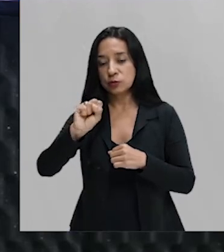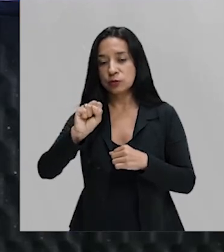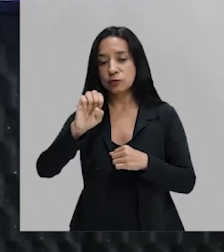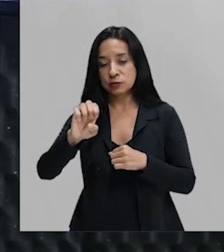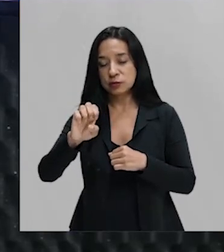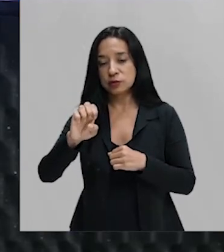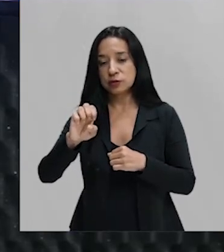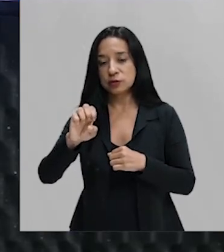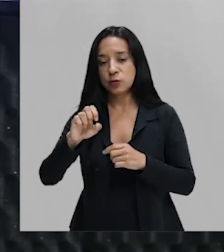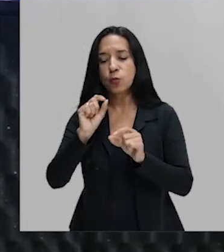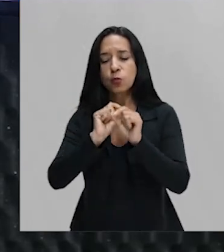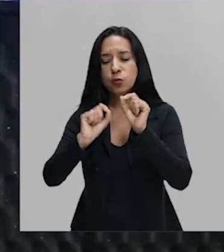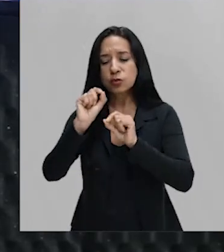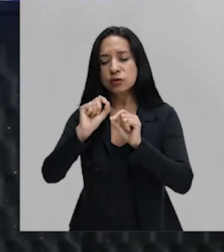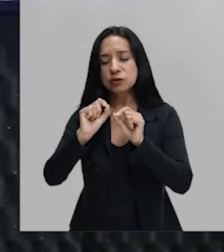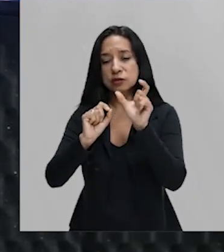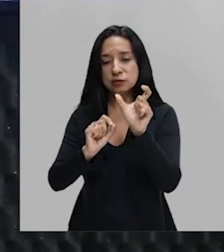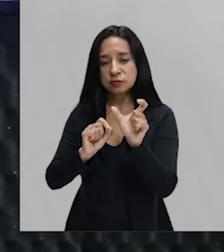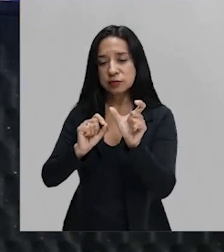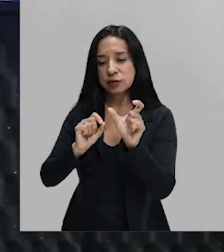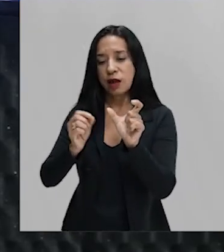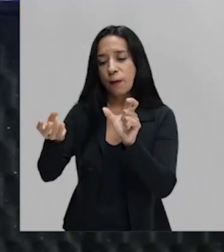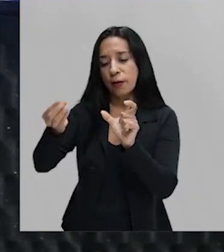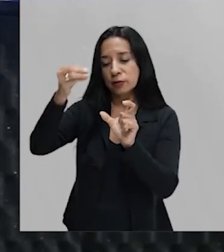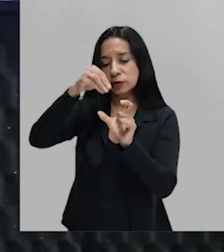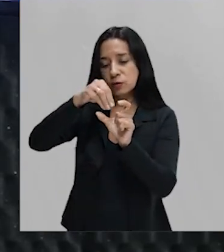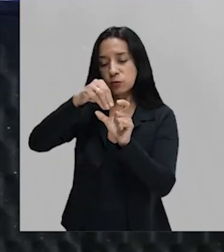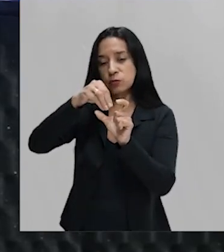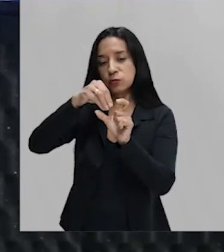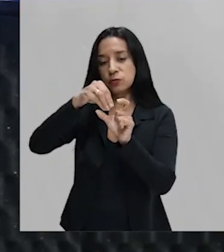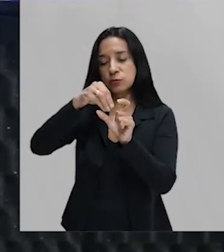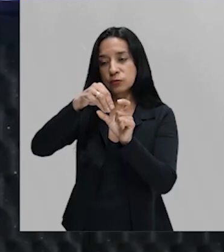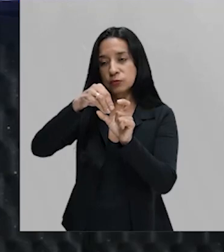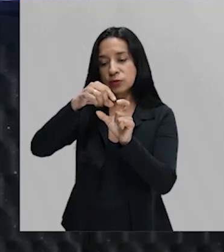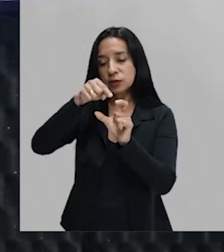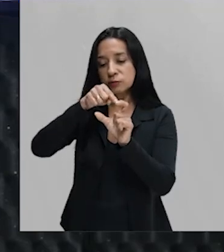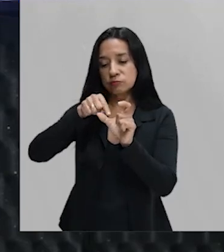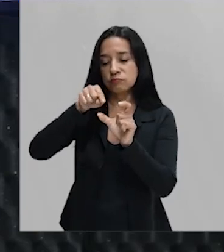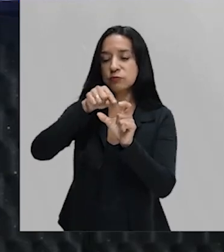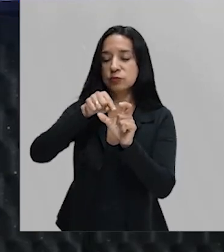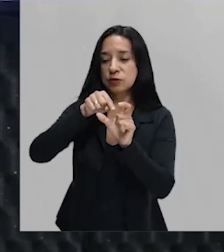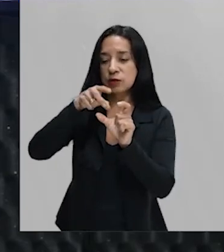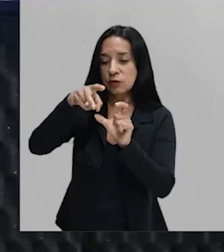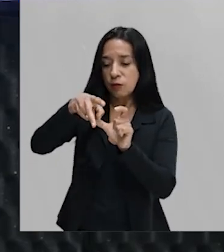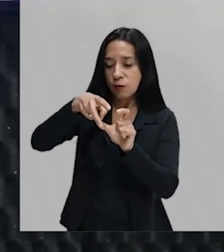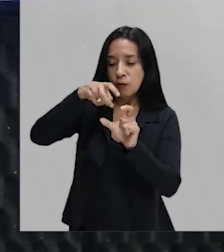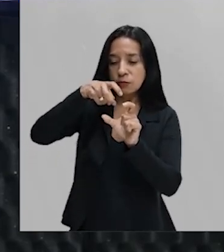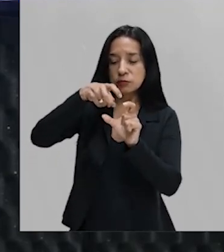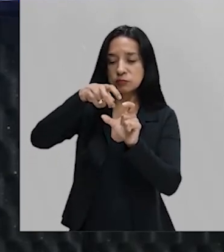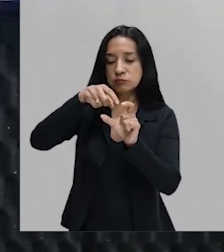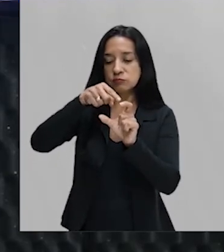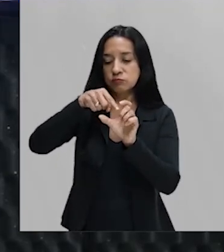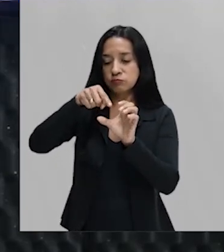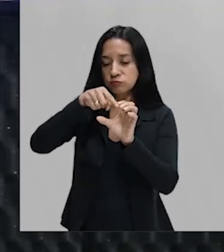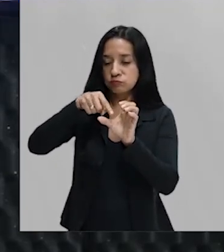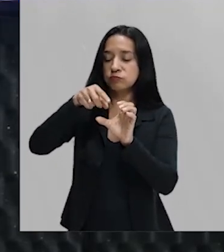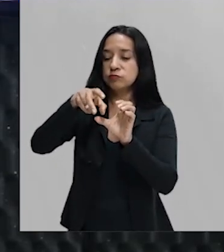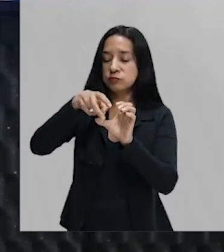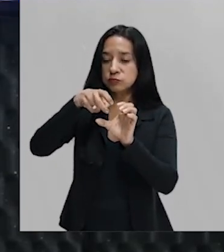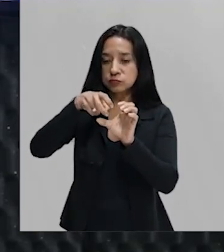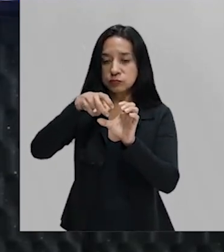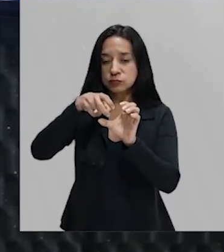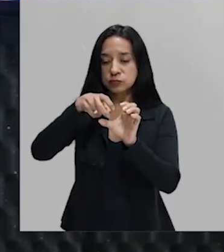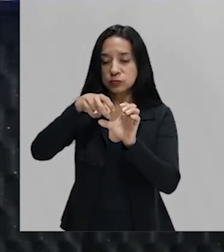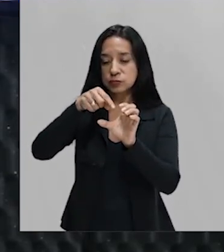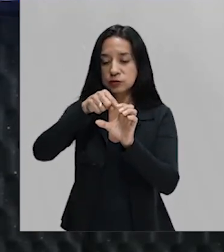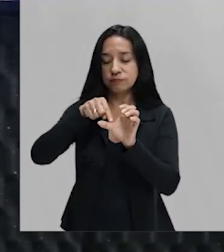termo endo quer dizer para dentro, ou seja, a célula ela vai trazer componentes para dentro